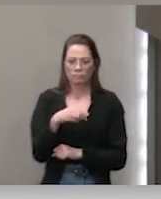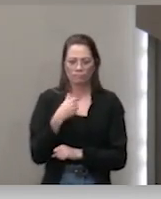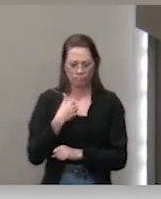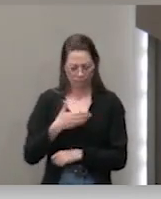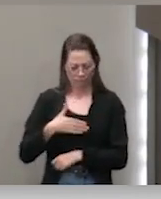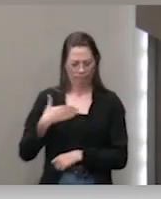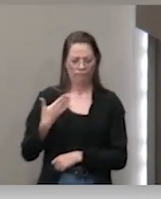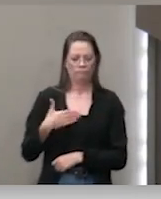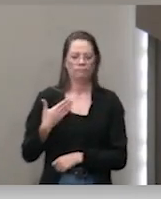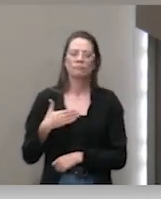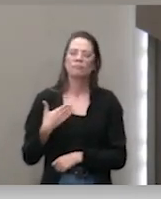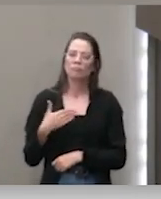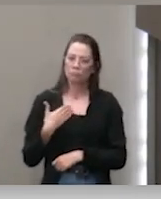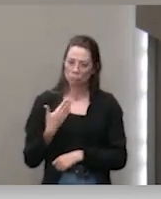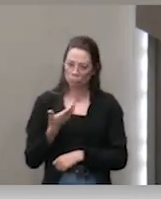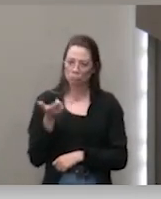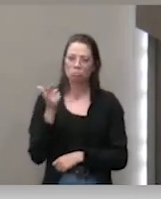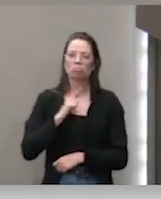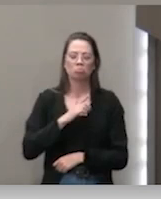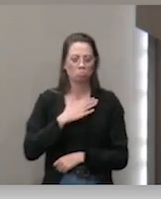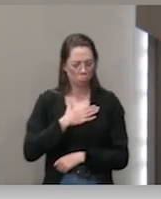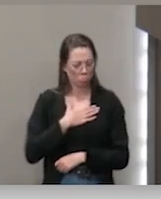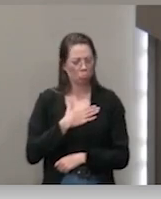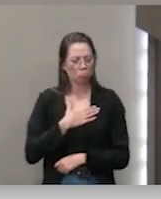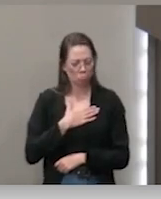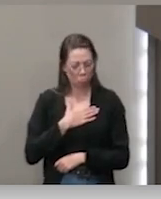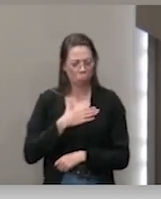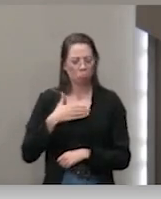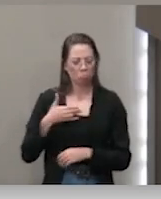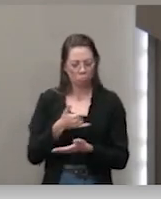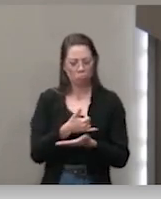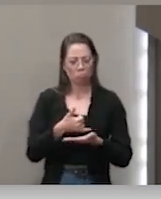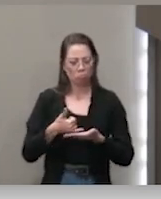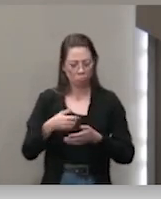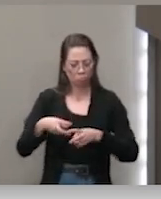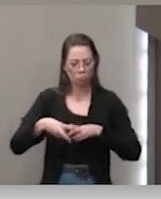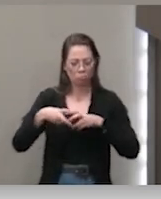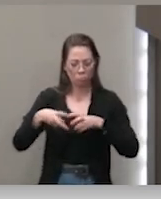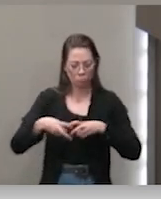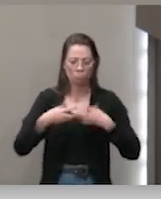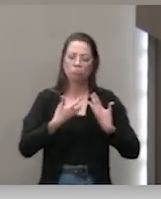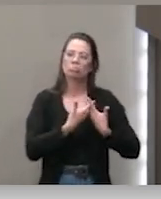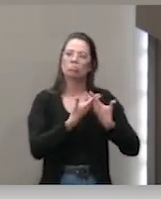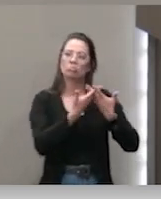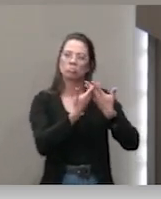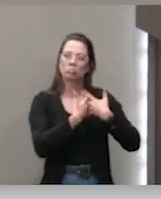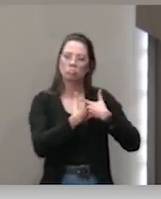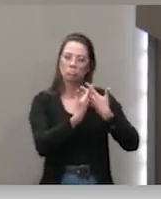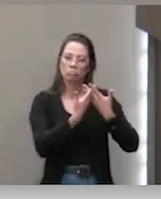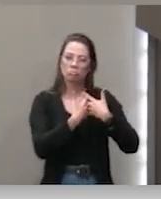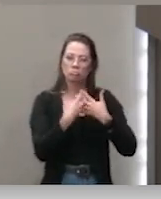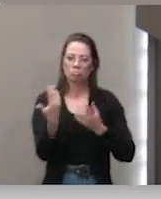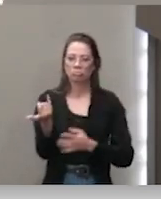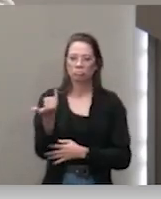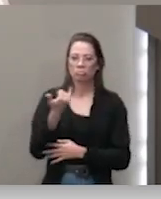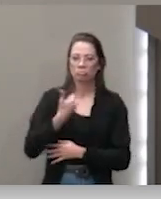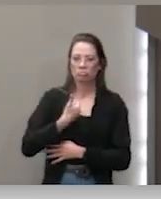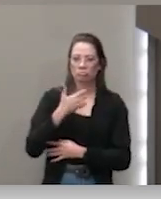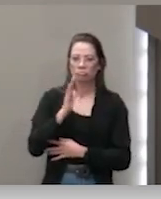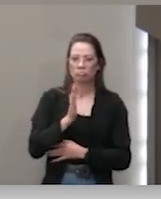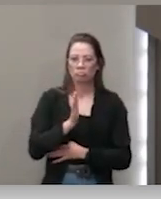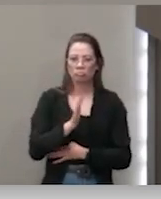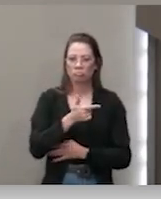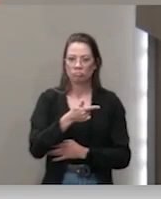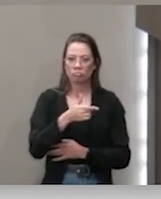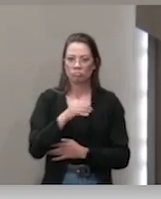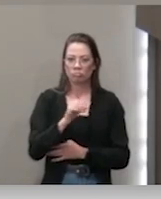Dá gosto de andar lá nas estradas do interior, onde ele tem passado o maquinário. Tem gente me dizendo que já chegou a 70